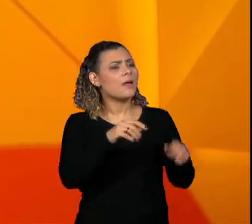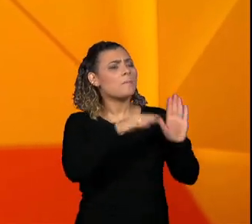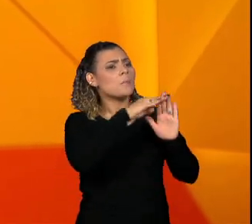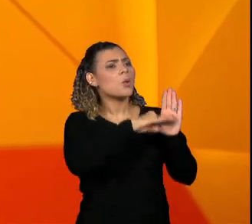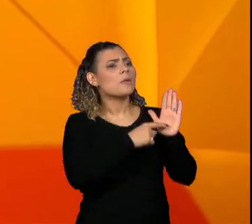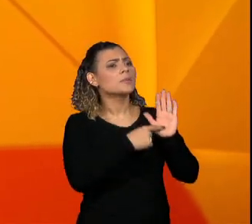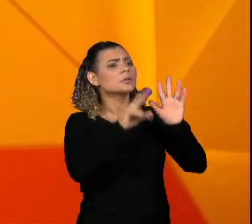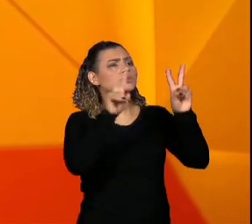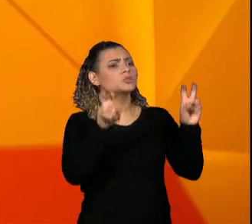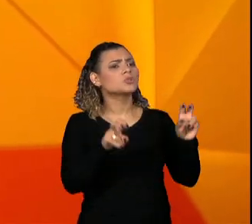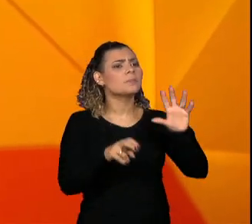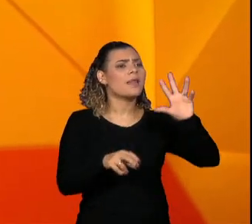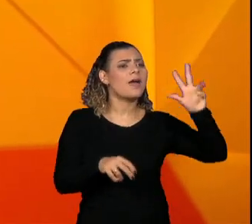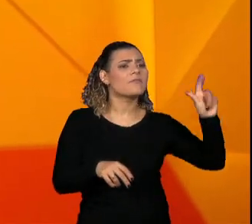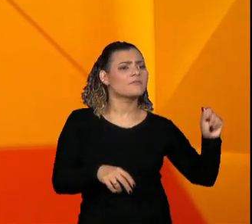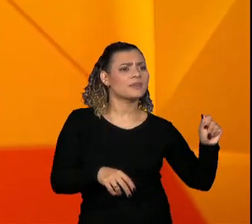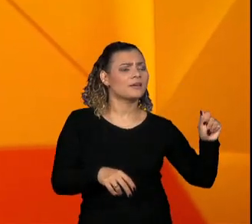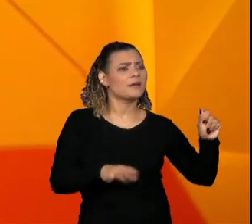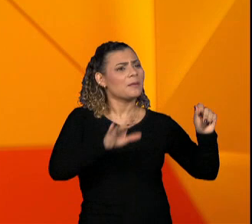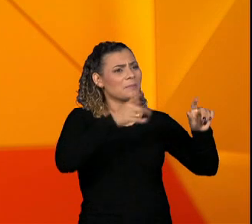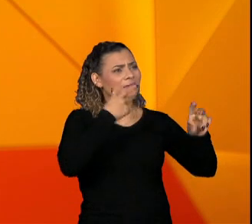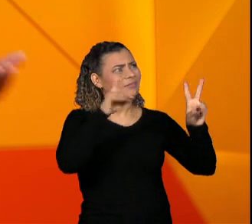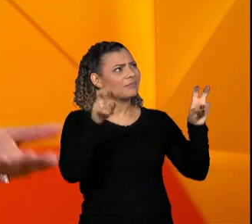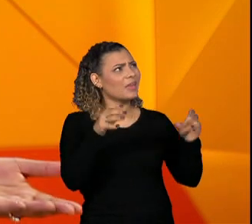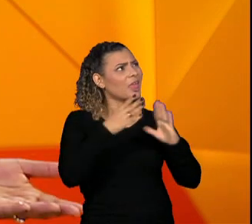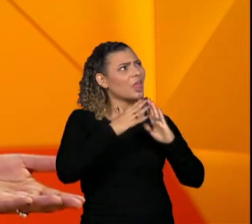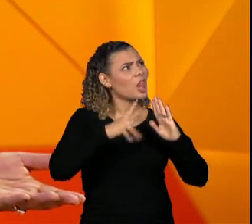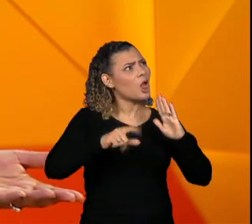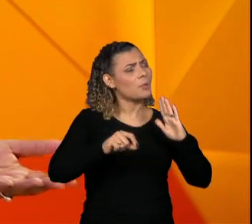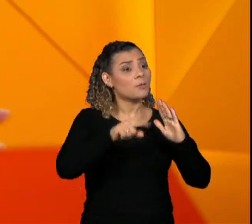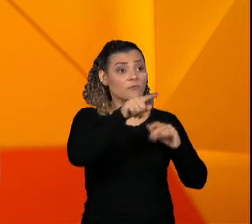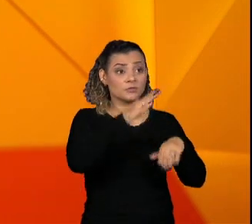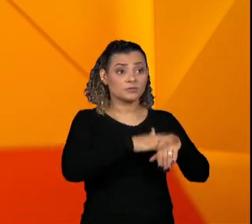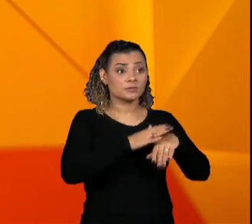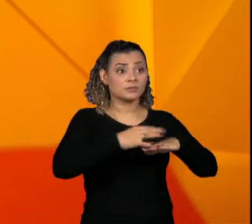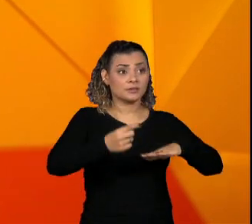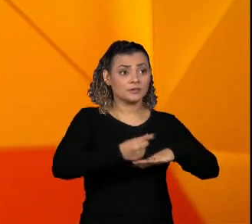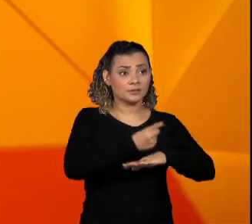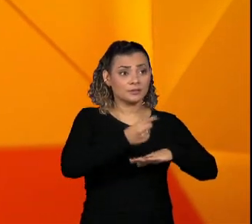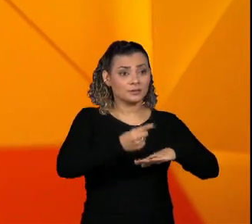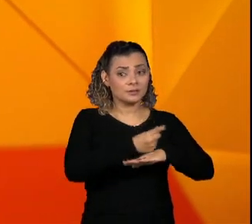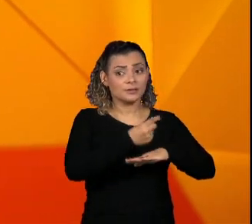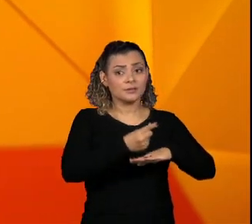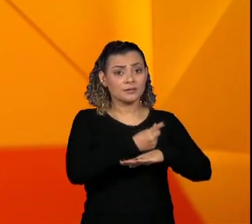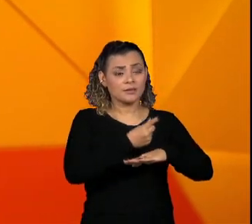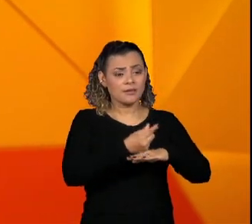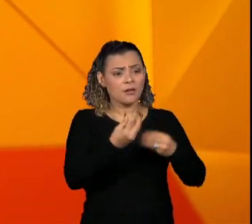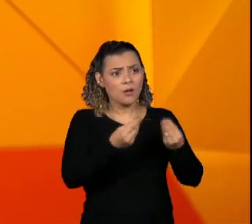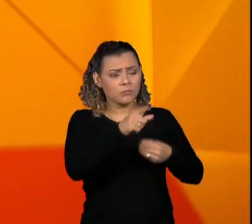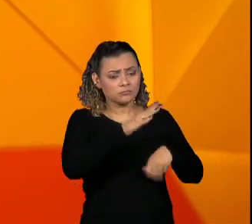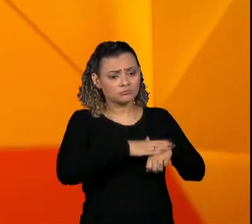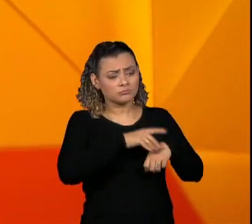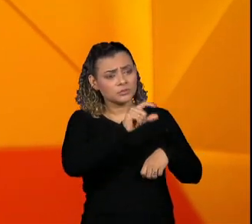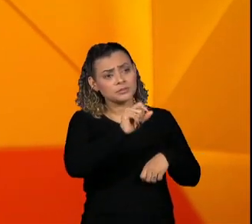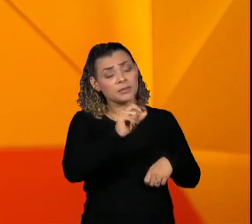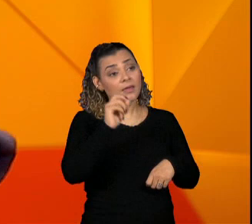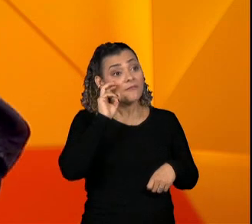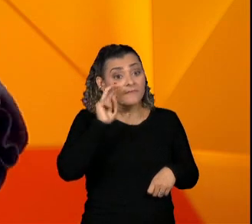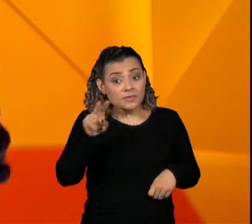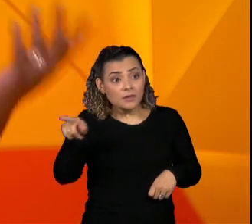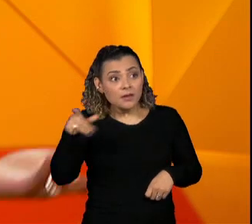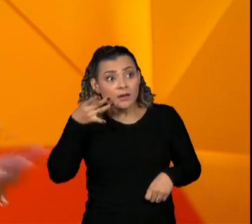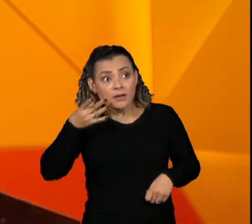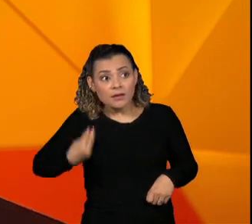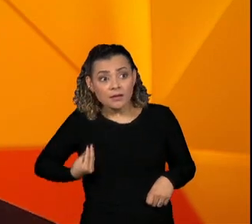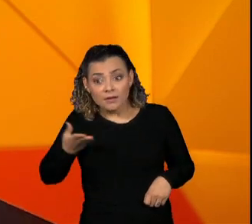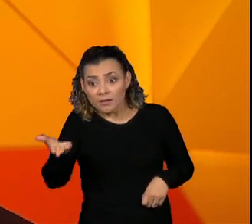falando de quilombo? E eu fico pensando, você de Guiné-Bissau, qual é a relação entre as imagens que você via lá em Guiné-Bissau e